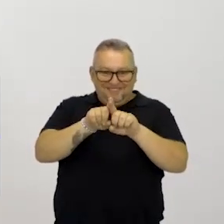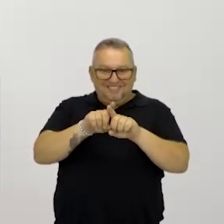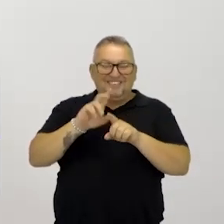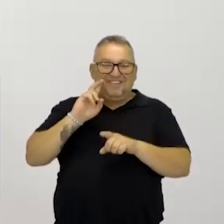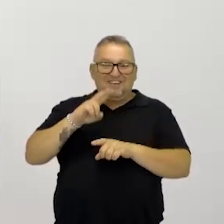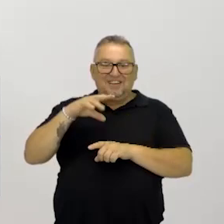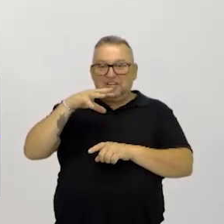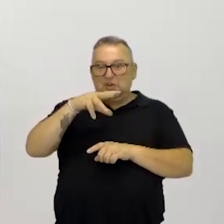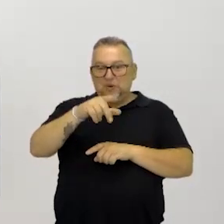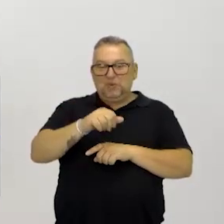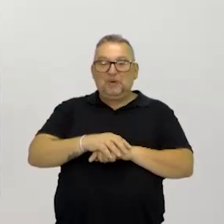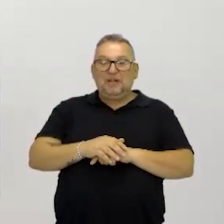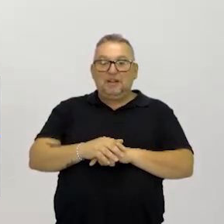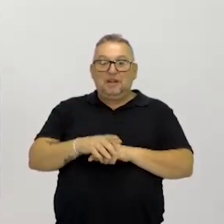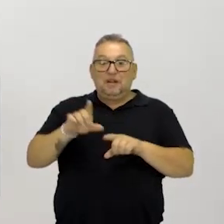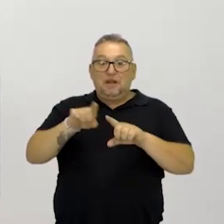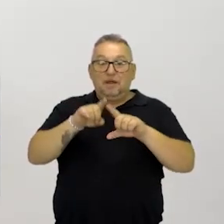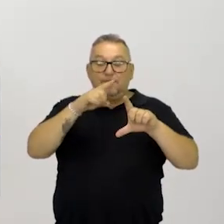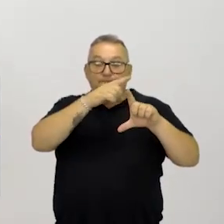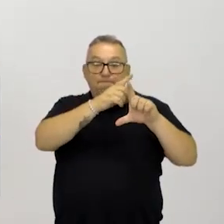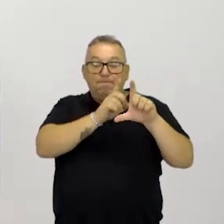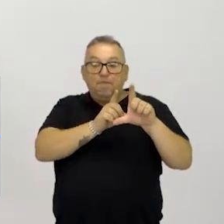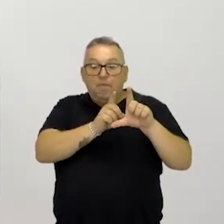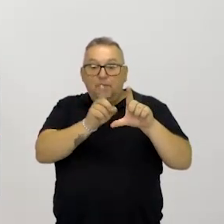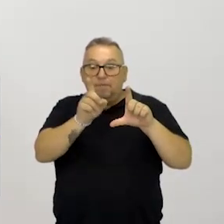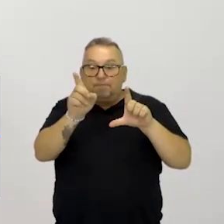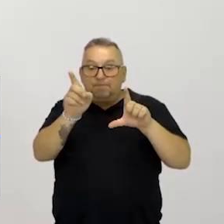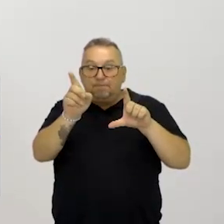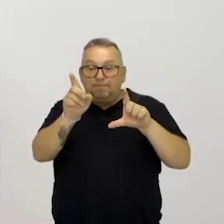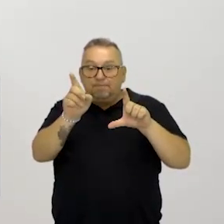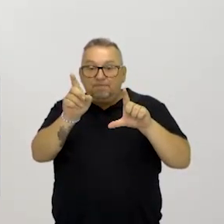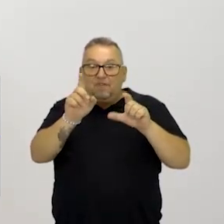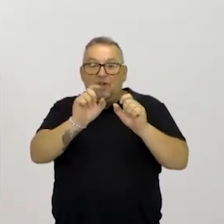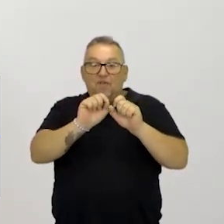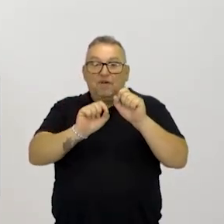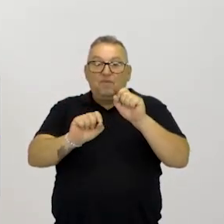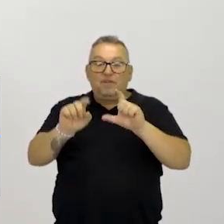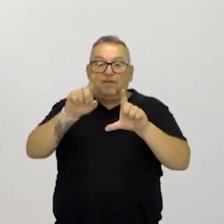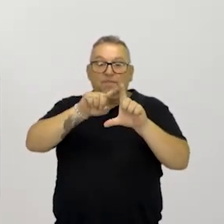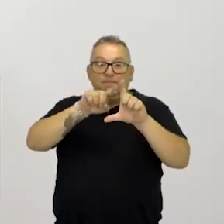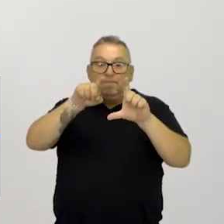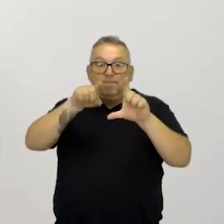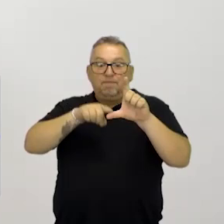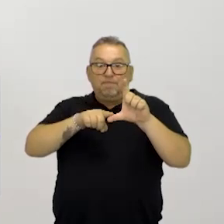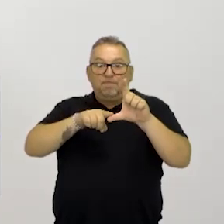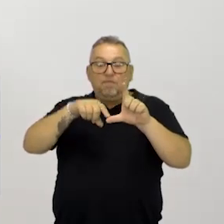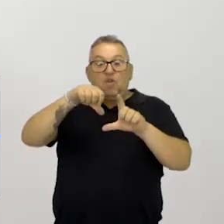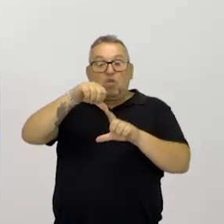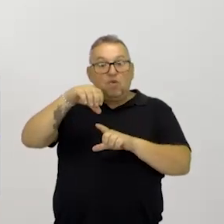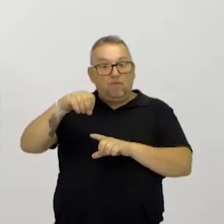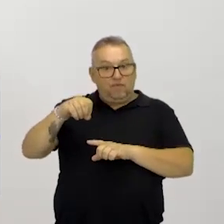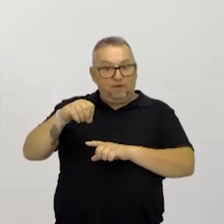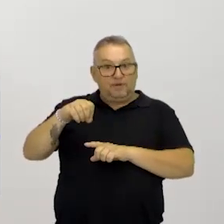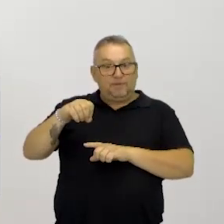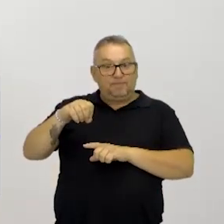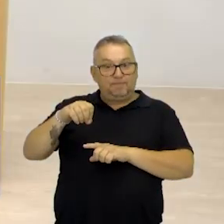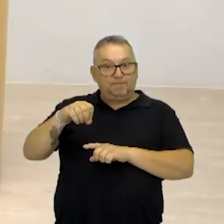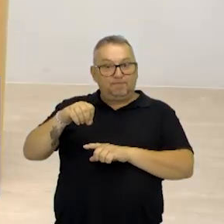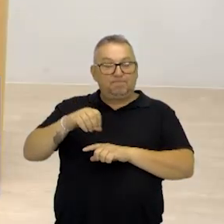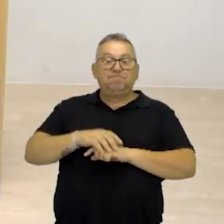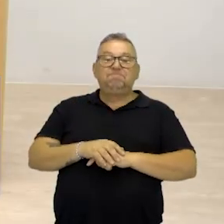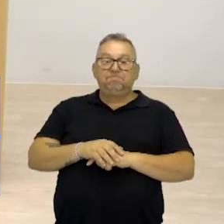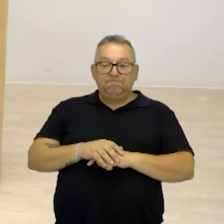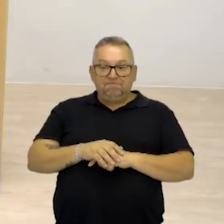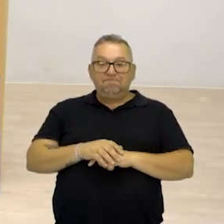tudo, né? Essas diagonais no centro formam ângulos aí de 90 graus, como foi falado ontem, né? Isso. É isso, muito